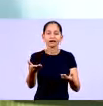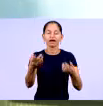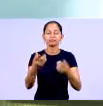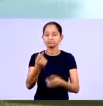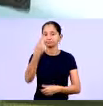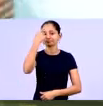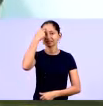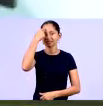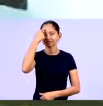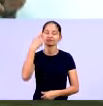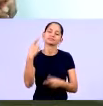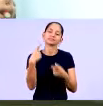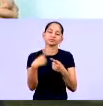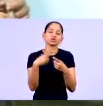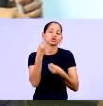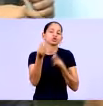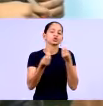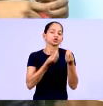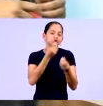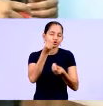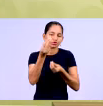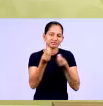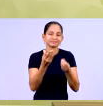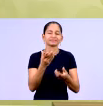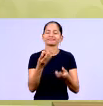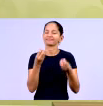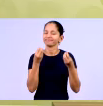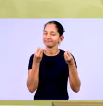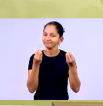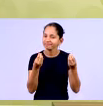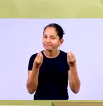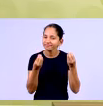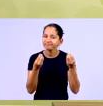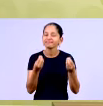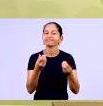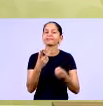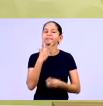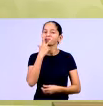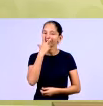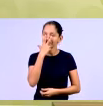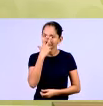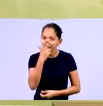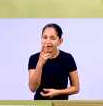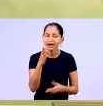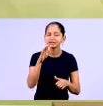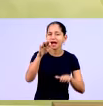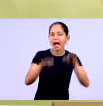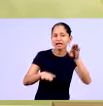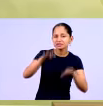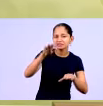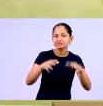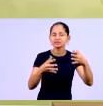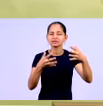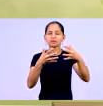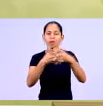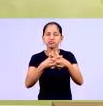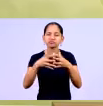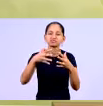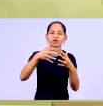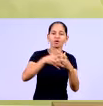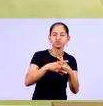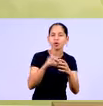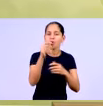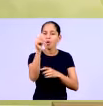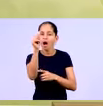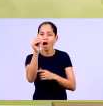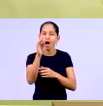começar a pensar. E como é que ficou, professor? Professor, que pegadinha, hein? Essa daí foi mais que alternou, né? Que eu acho que como todo mundo ficou na dúvida, não